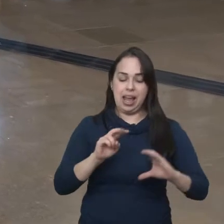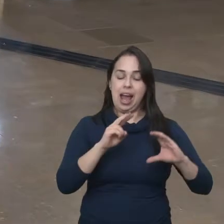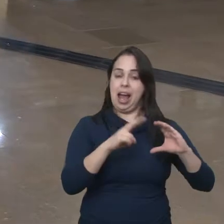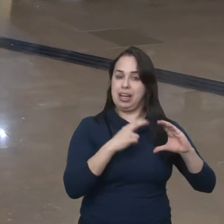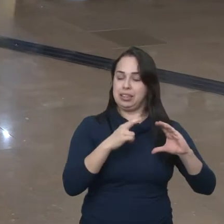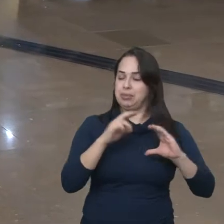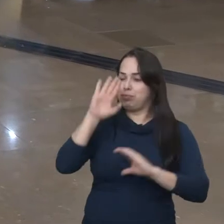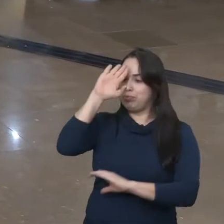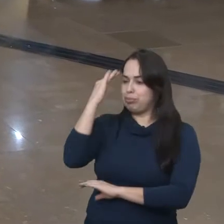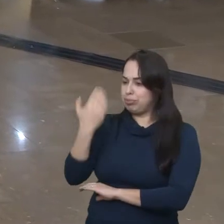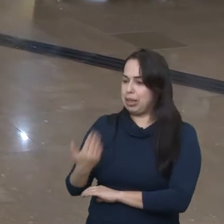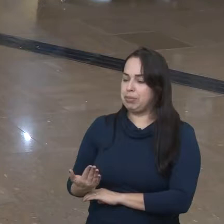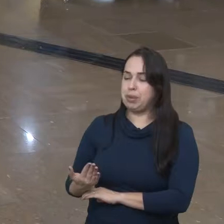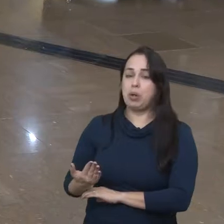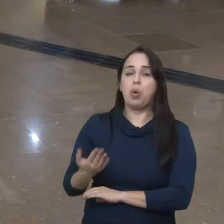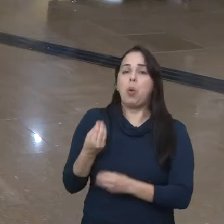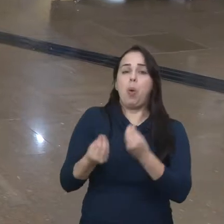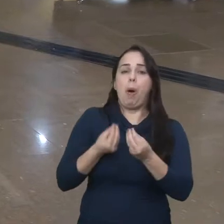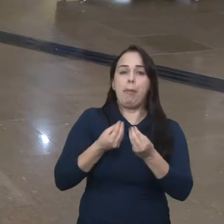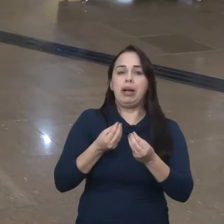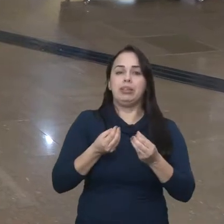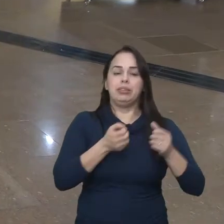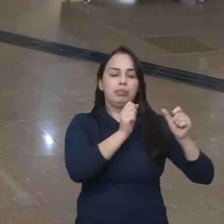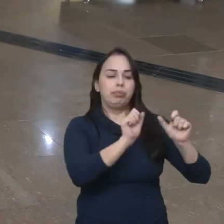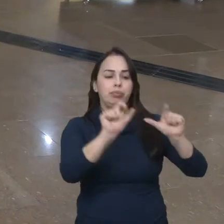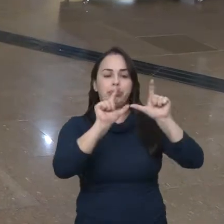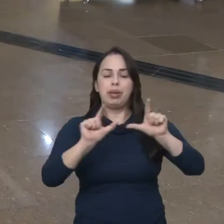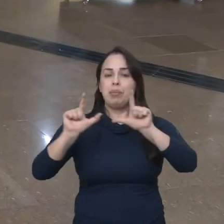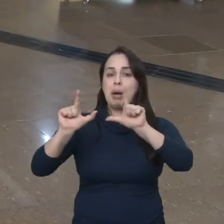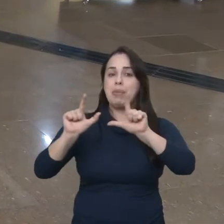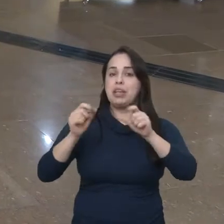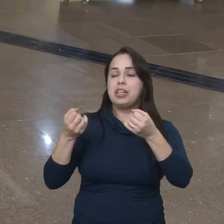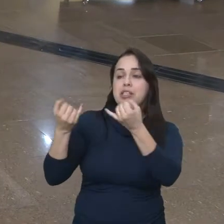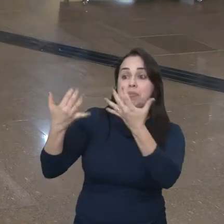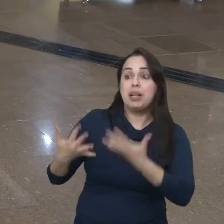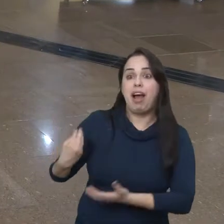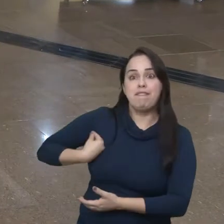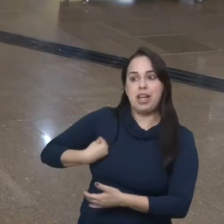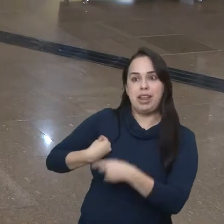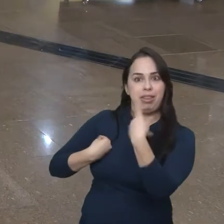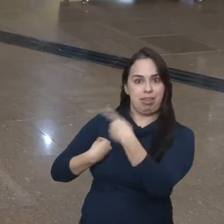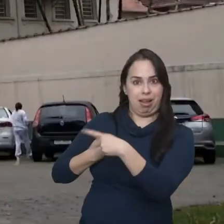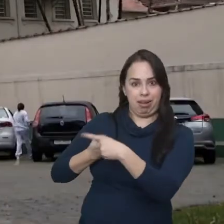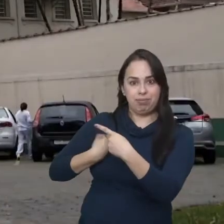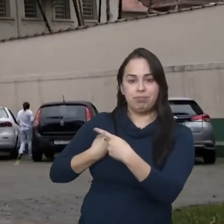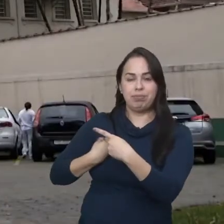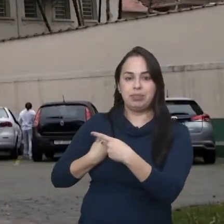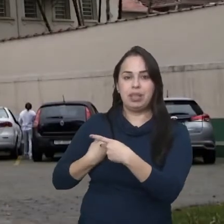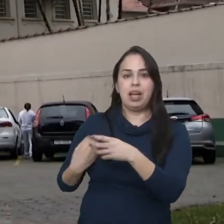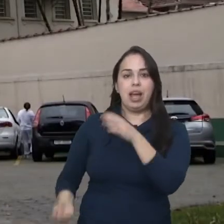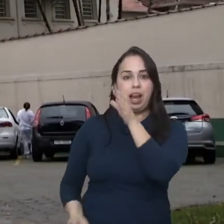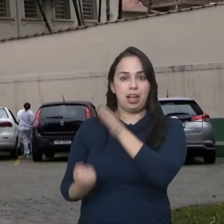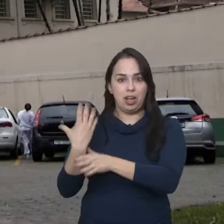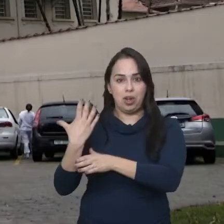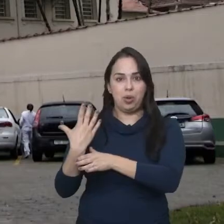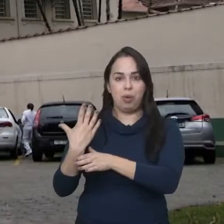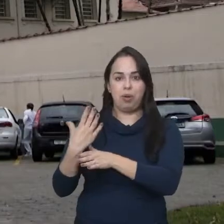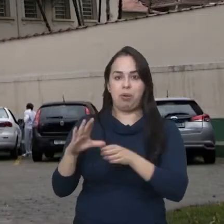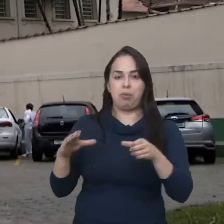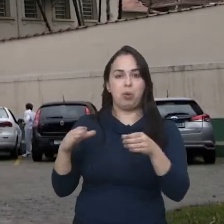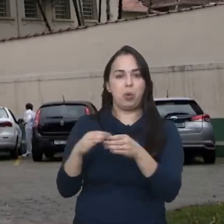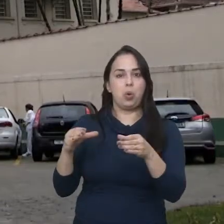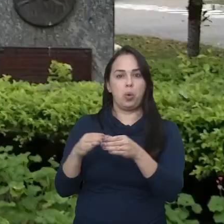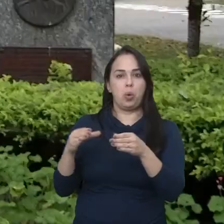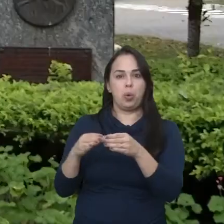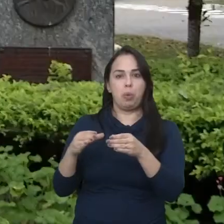Municipal presta uma homenagem com uma exposição fotográfica que mostra a vida e a obra da Madre, fundadora da Congregação